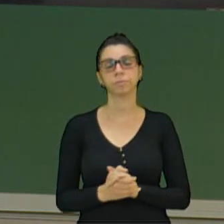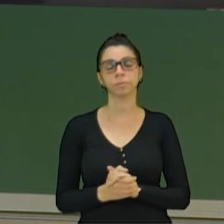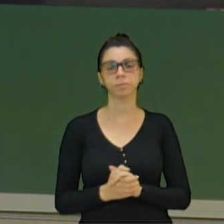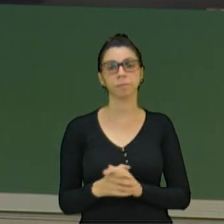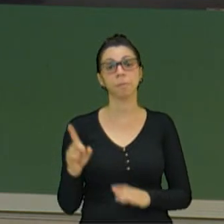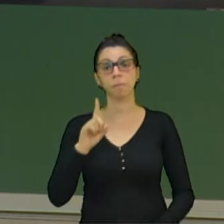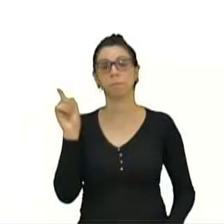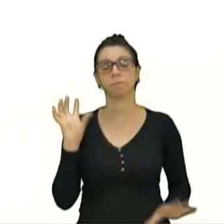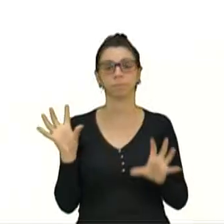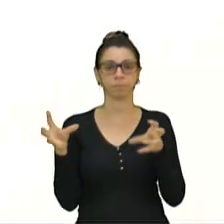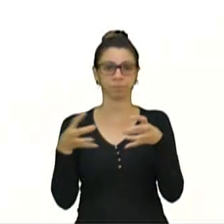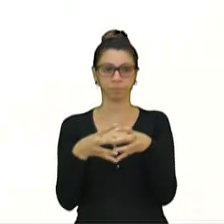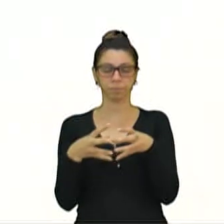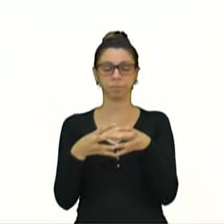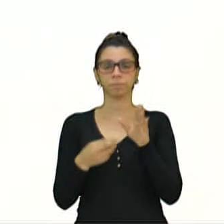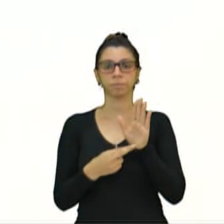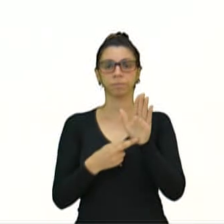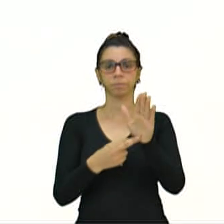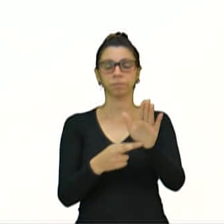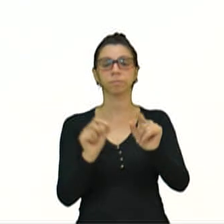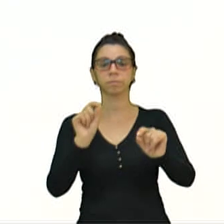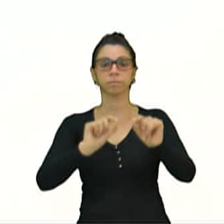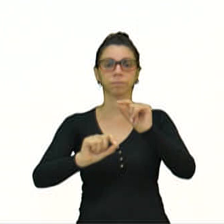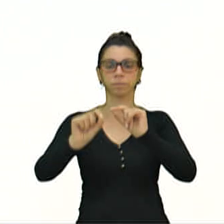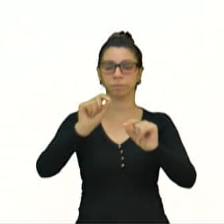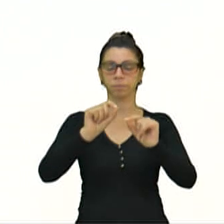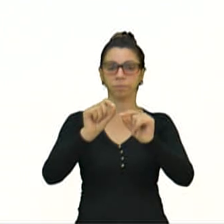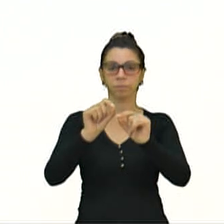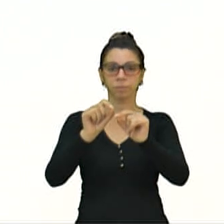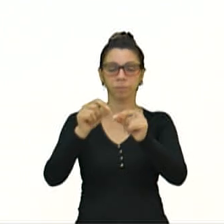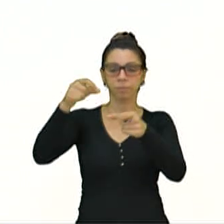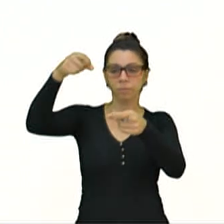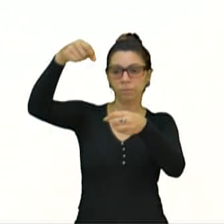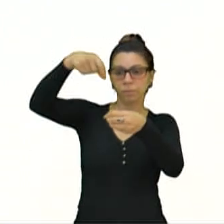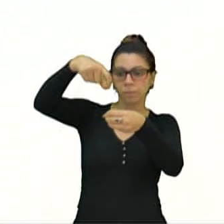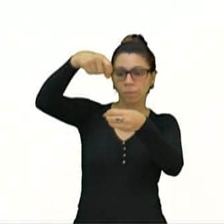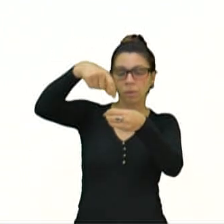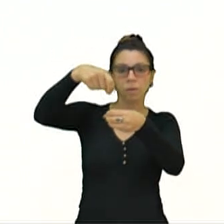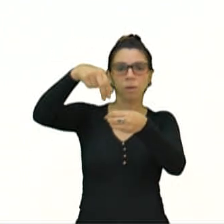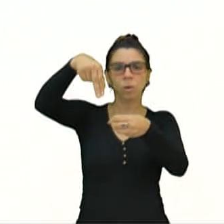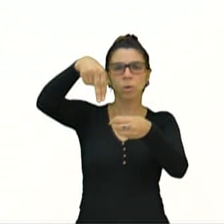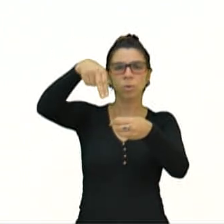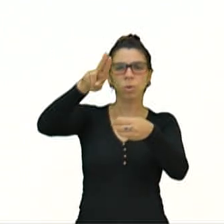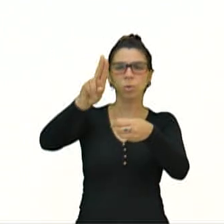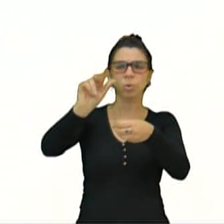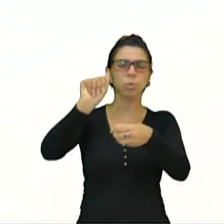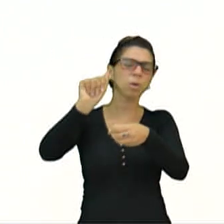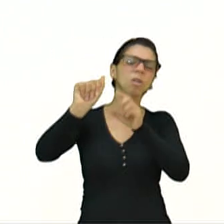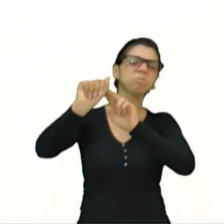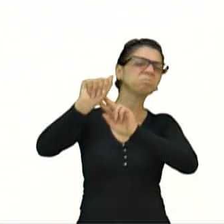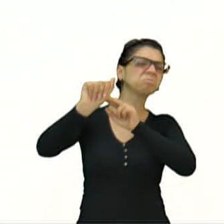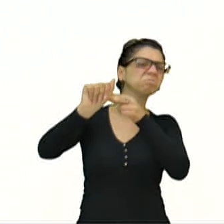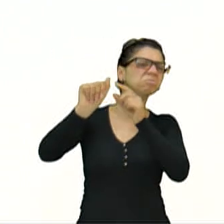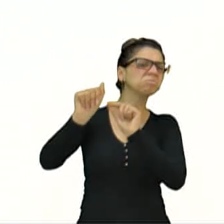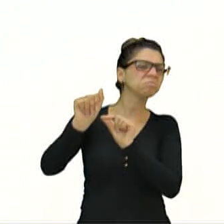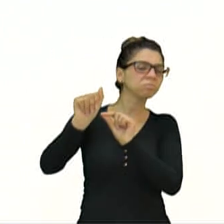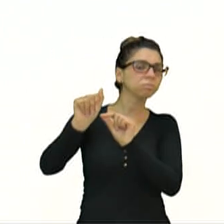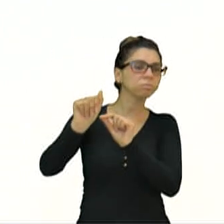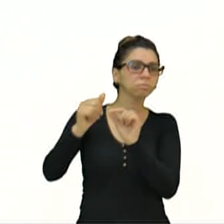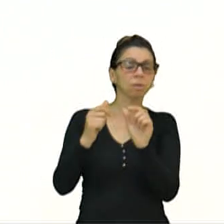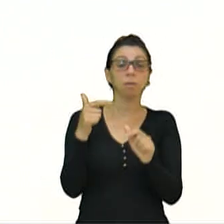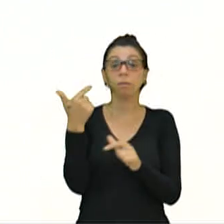Nesse grupo, essas plantas elas apresentam sementes nuas. O que quer dizer que uma semente é nua? Ela não tem